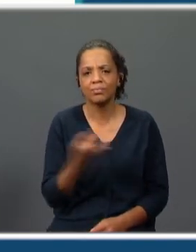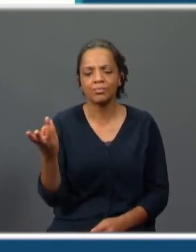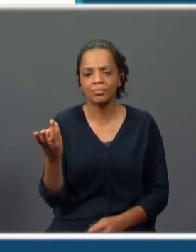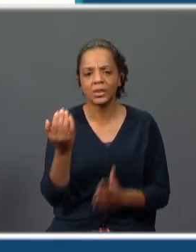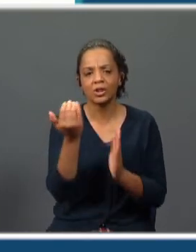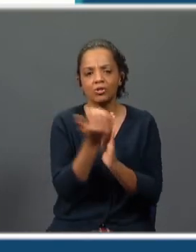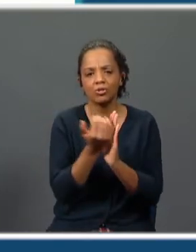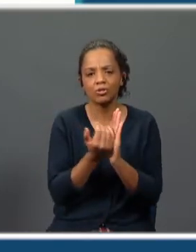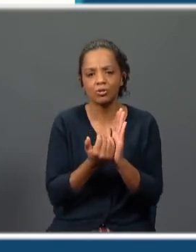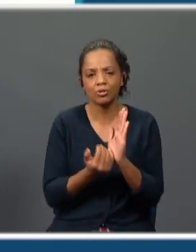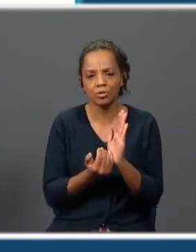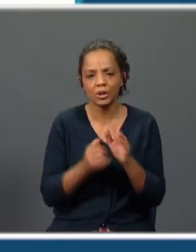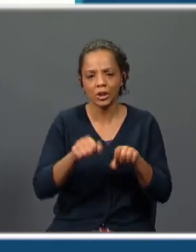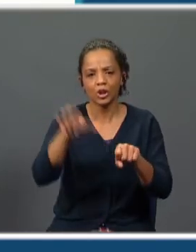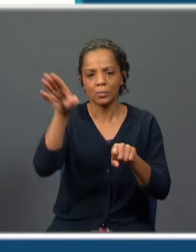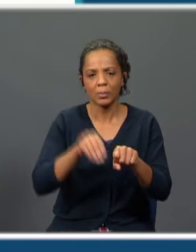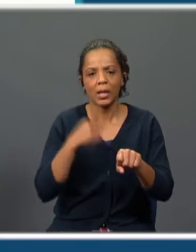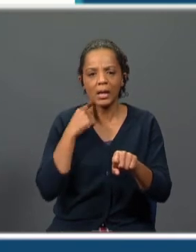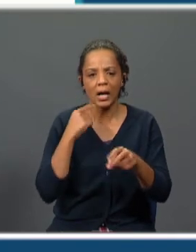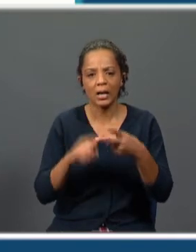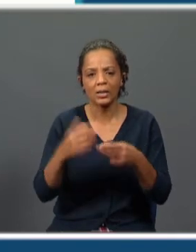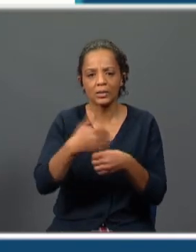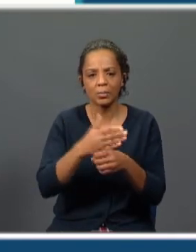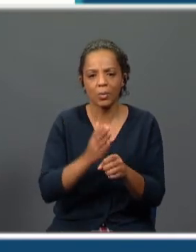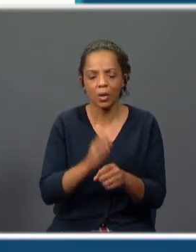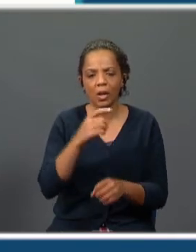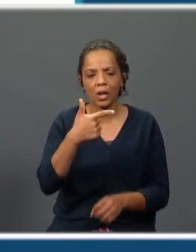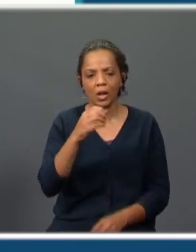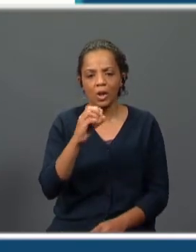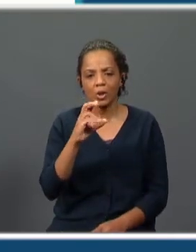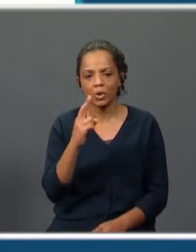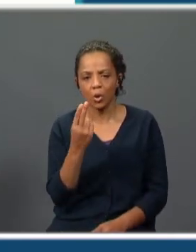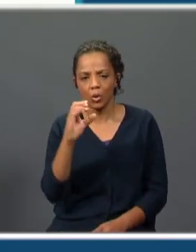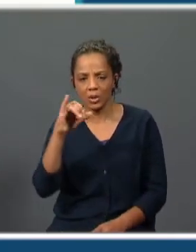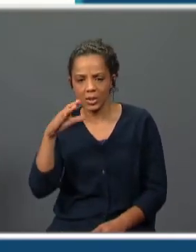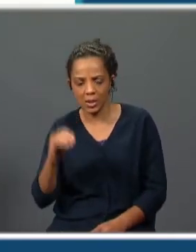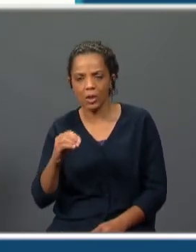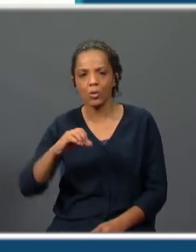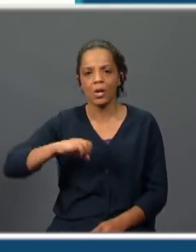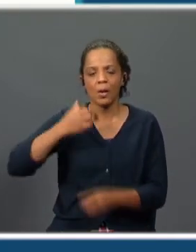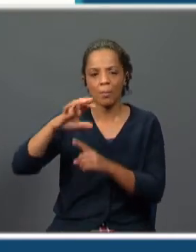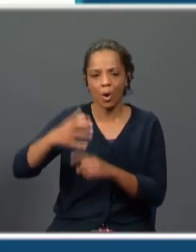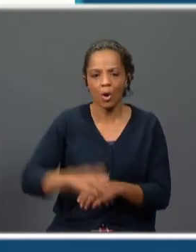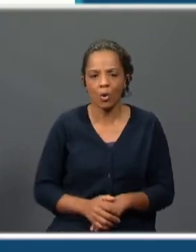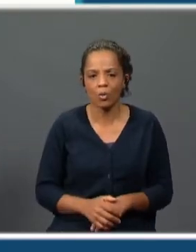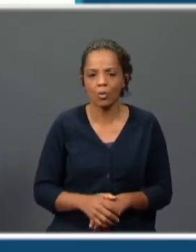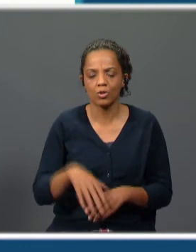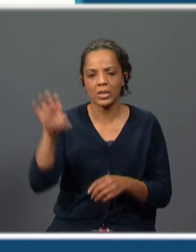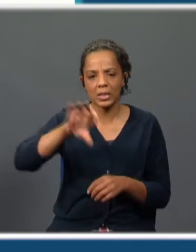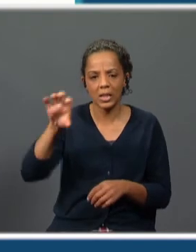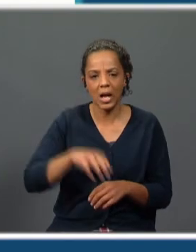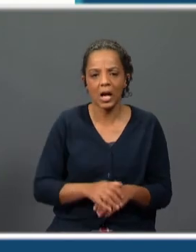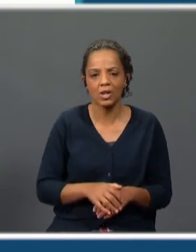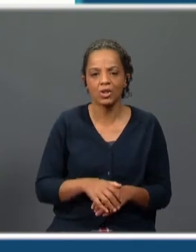do supermercado? Carne, cebolas, toucinho, brócolos, cereais,